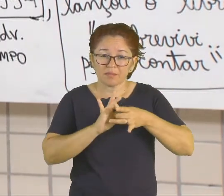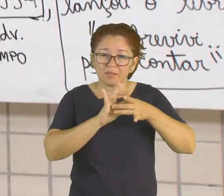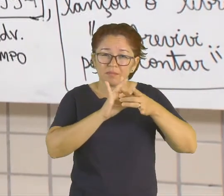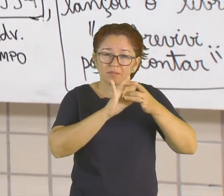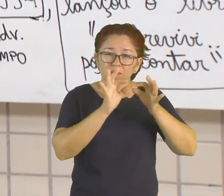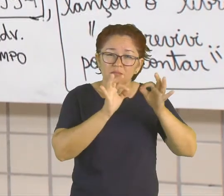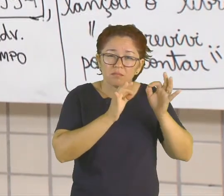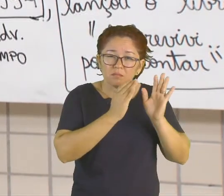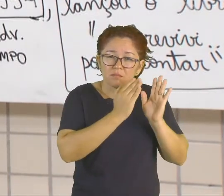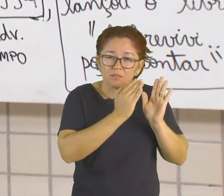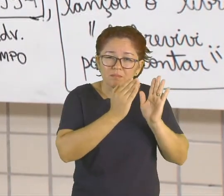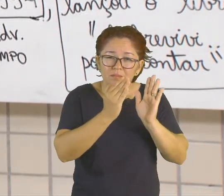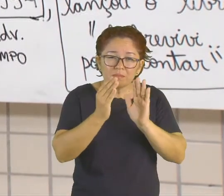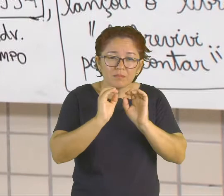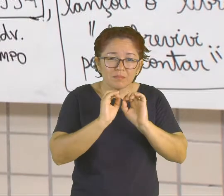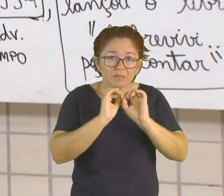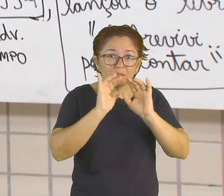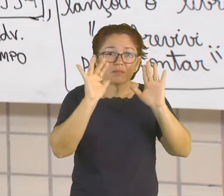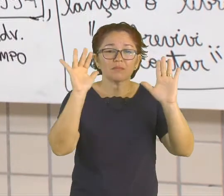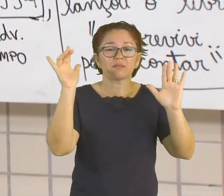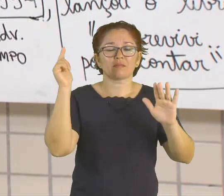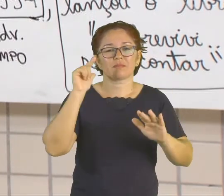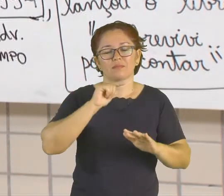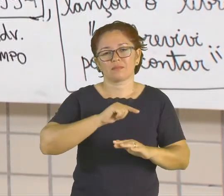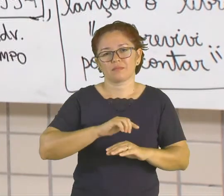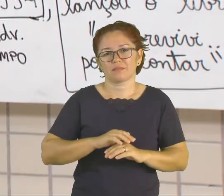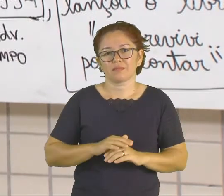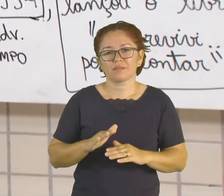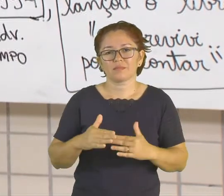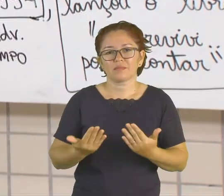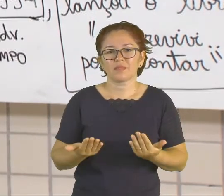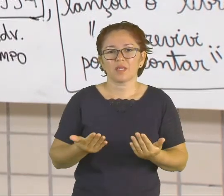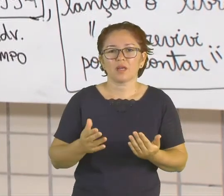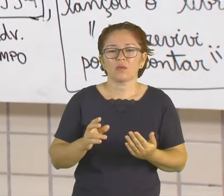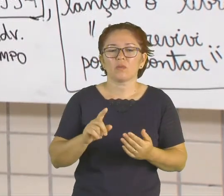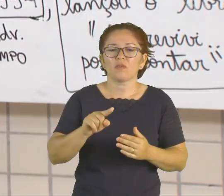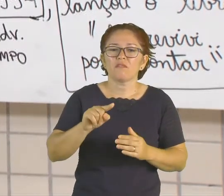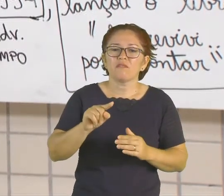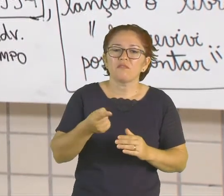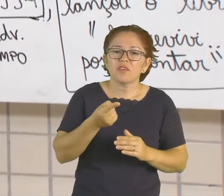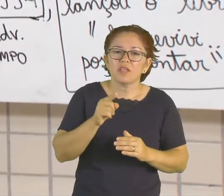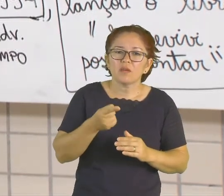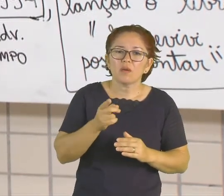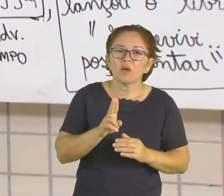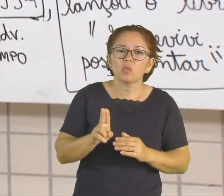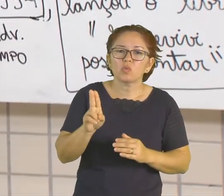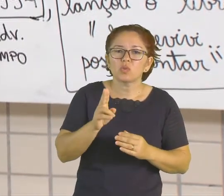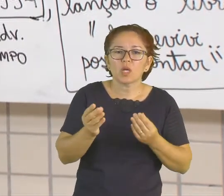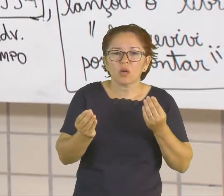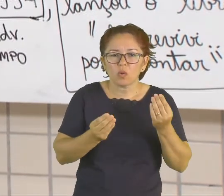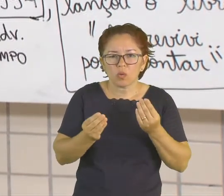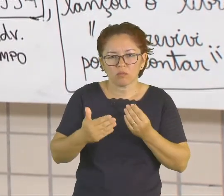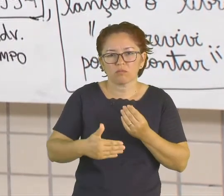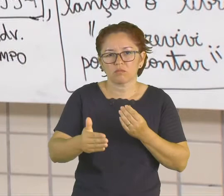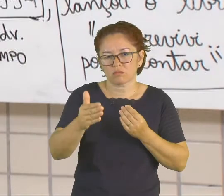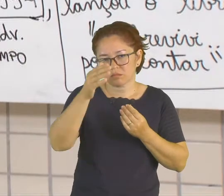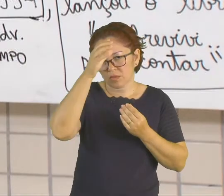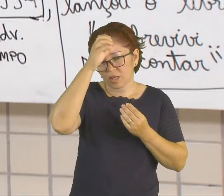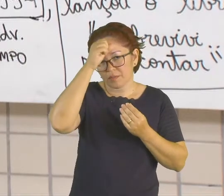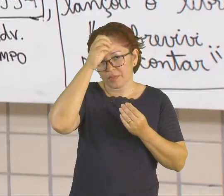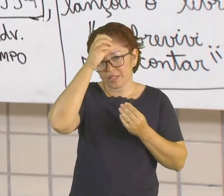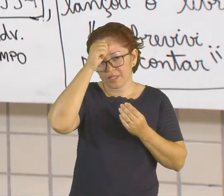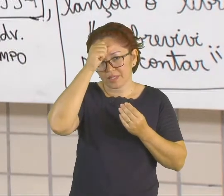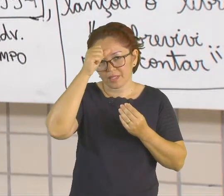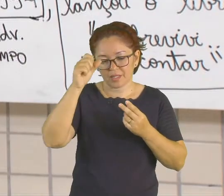daquele texto. E aí a gente vai ver como as vírgulas são usadas nesses gêneros textuais que nós estudamos até aqui, que são as